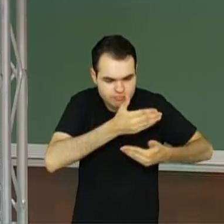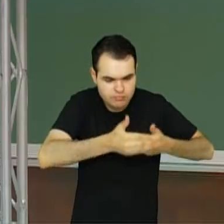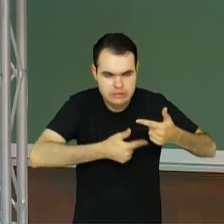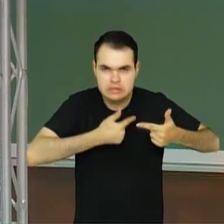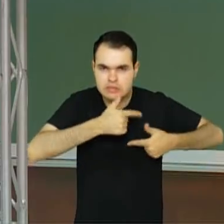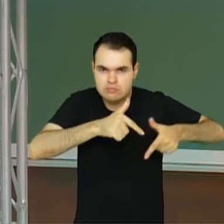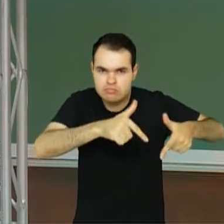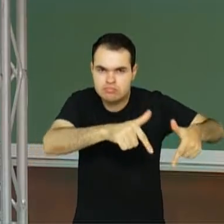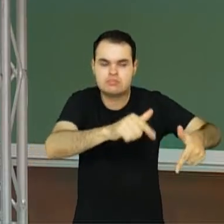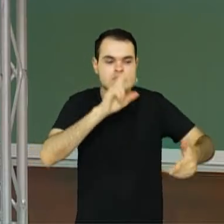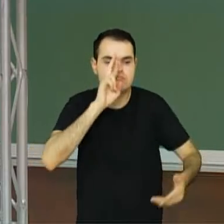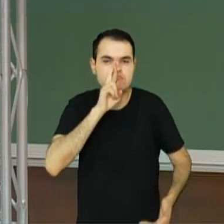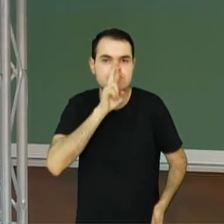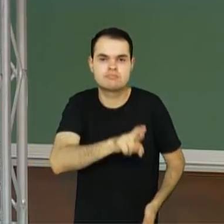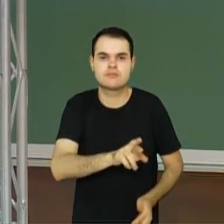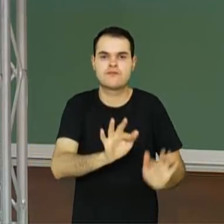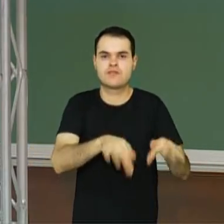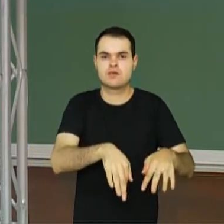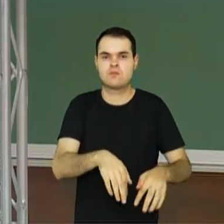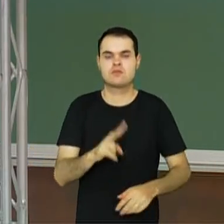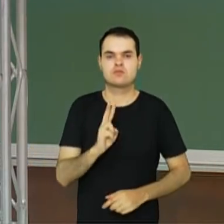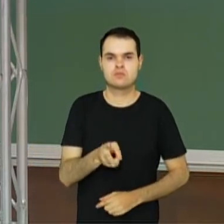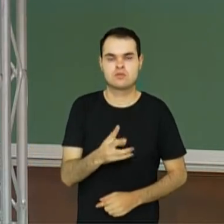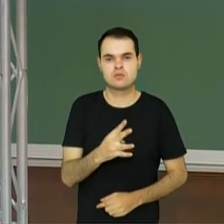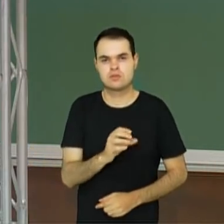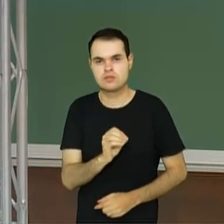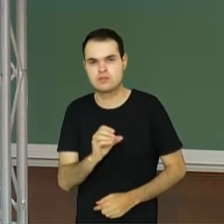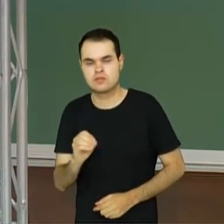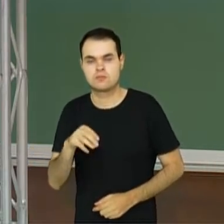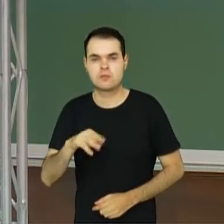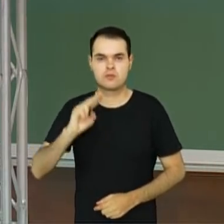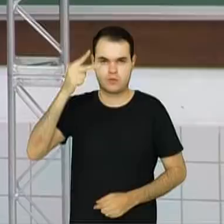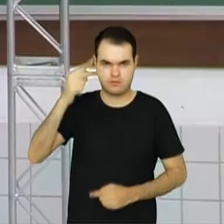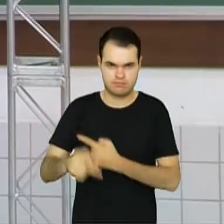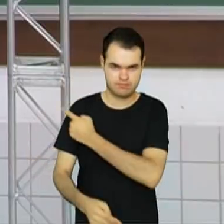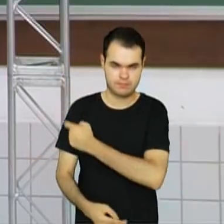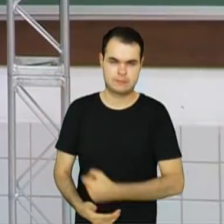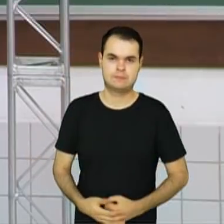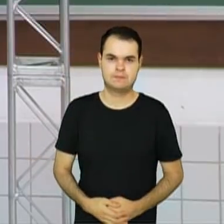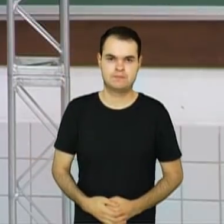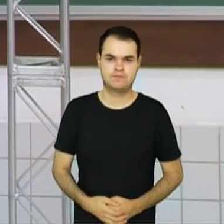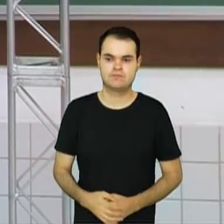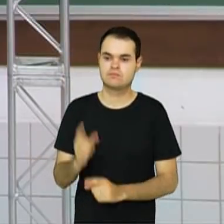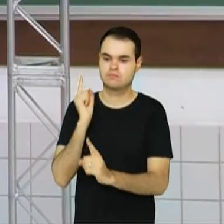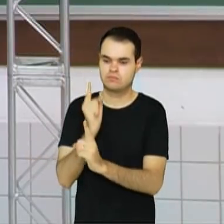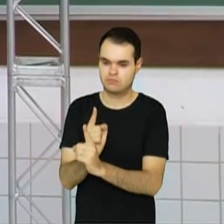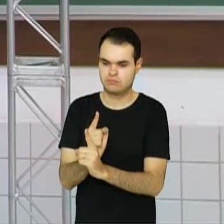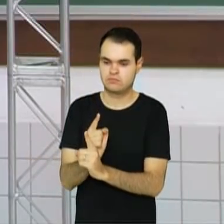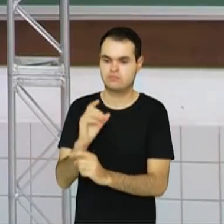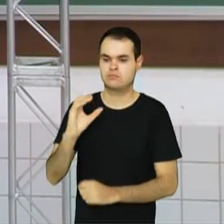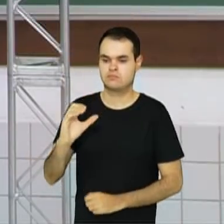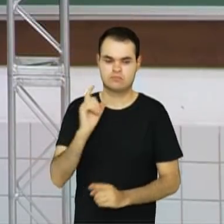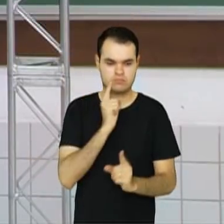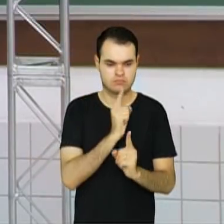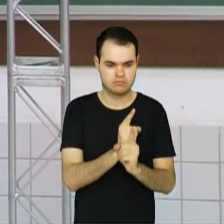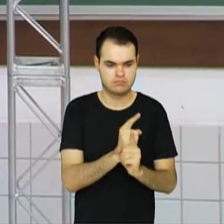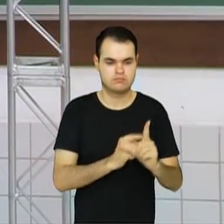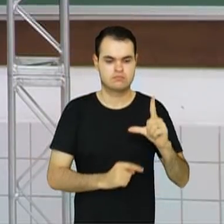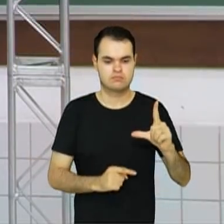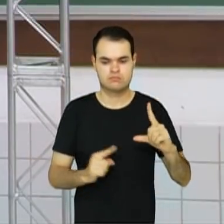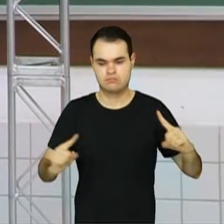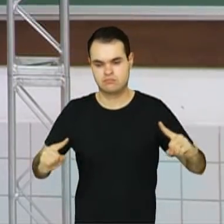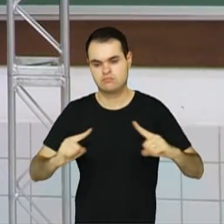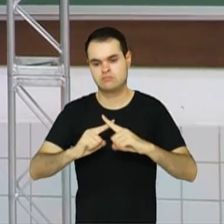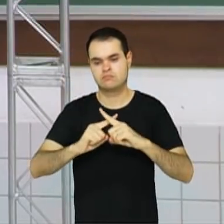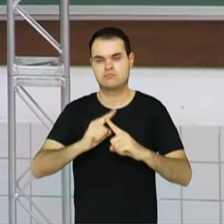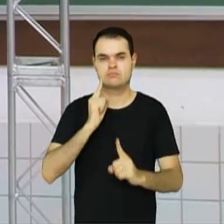Certo? Então, a resposta final vai ser 2.400 metros quadrados. Uma vez que eu achei o comprimento e achei a largura, é só você multiplicar os